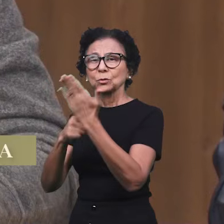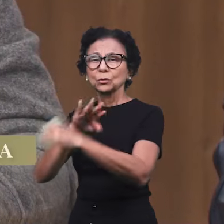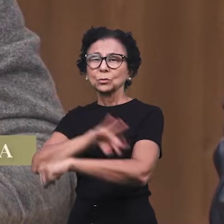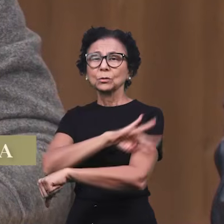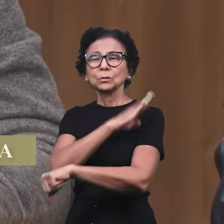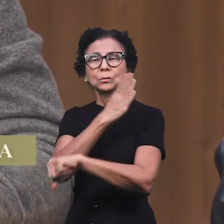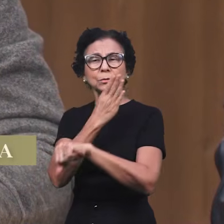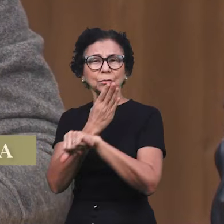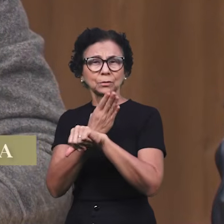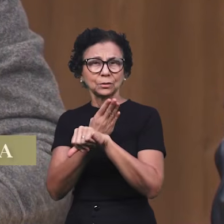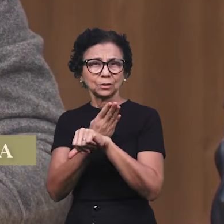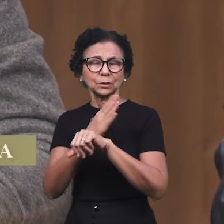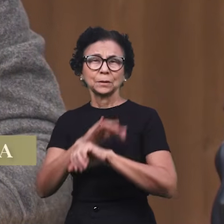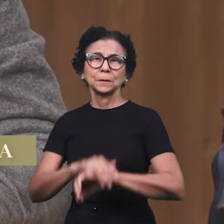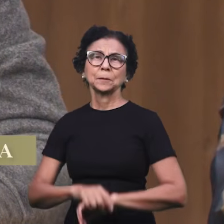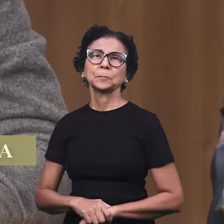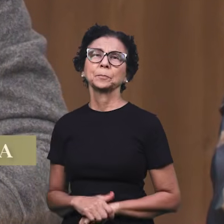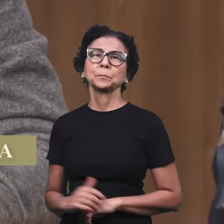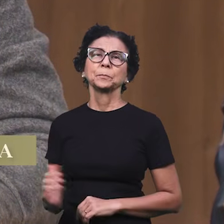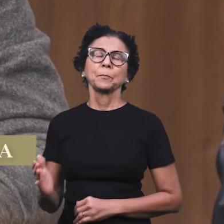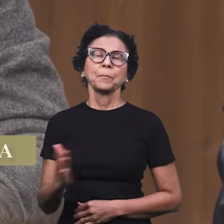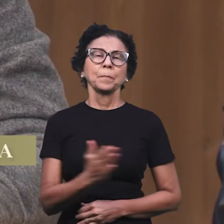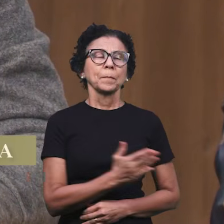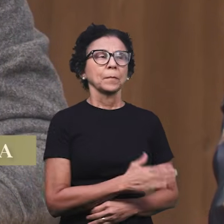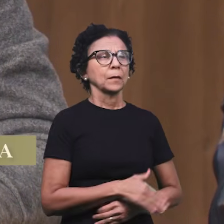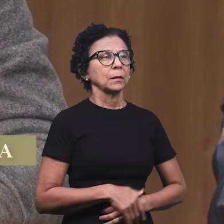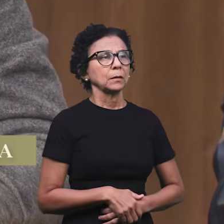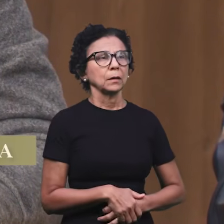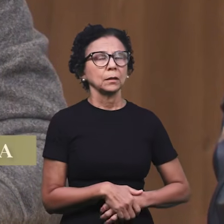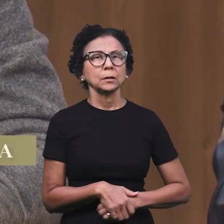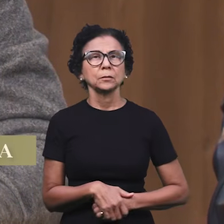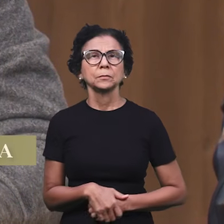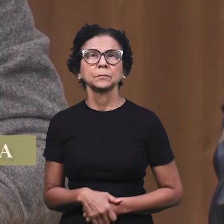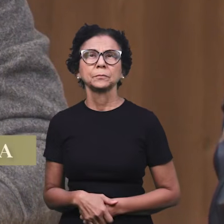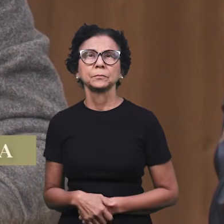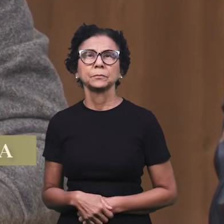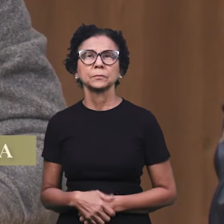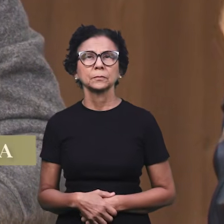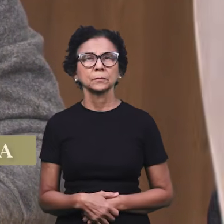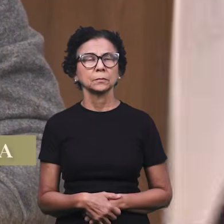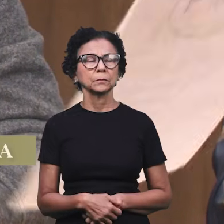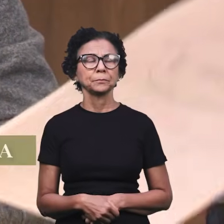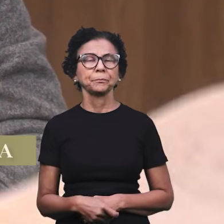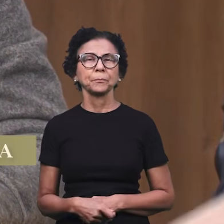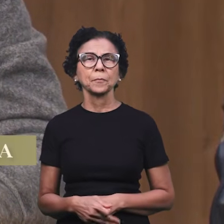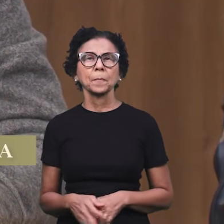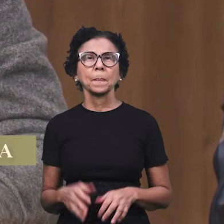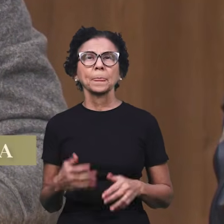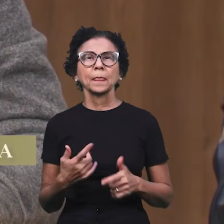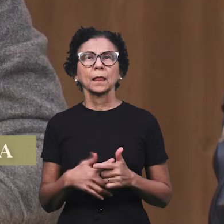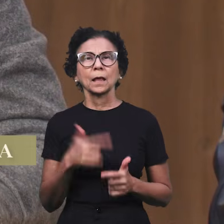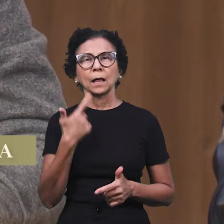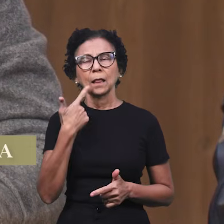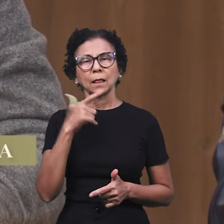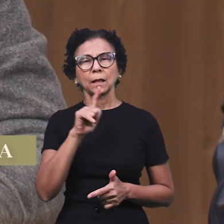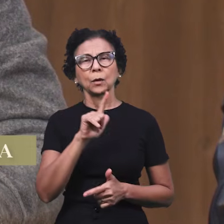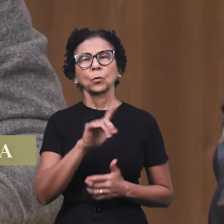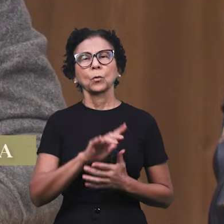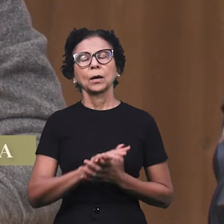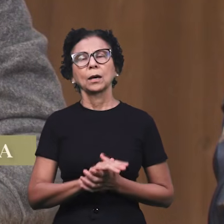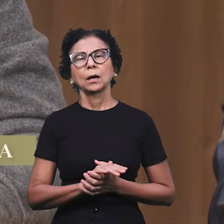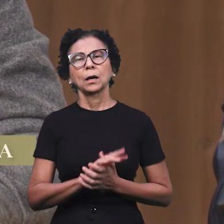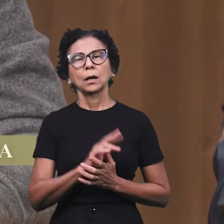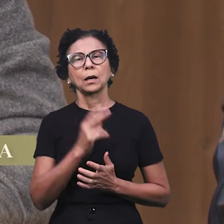de um significado, as expressões. E continuando ainda com o versículo 3 sobre a